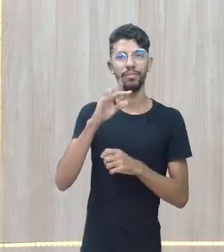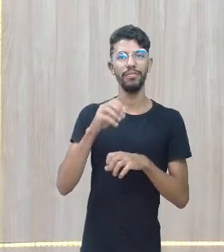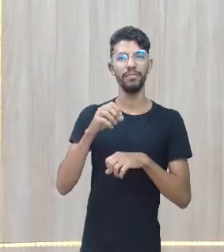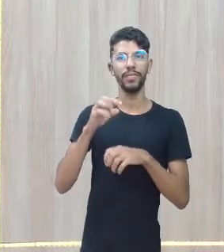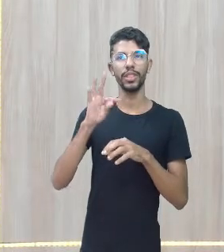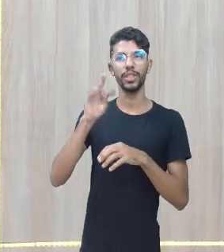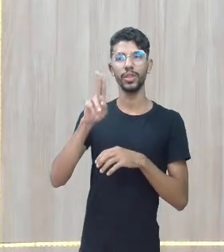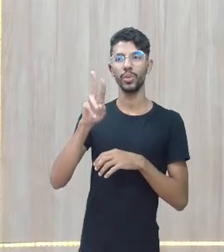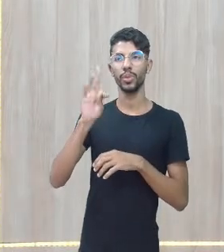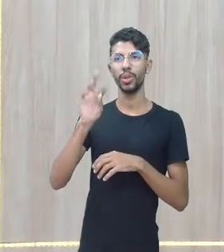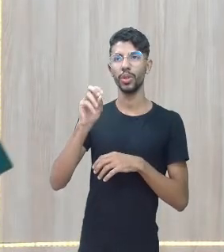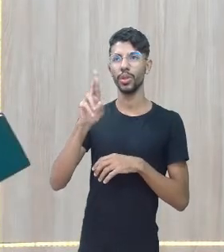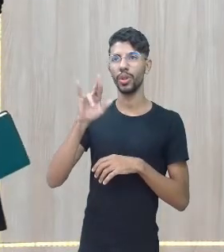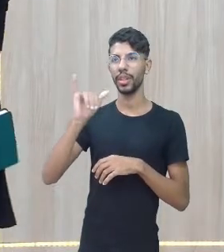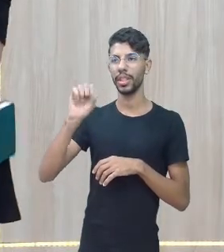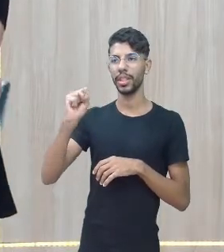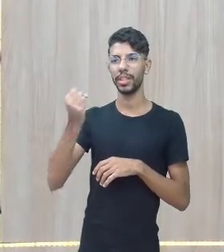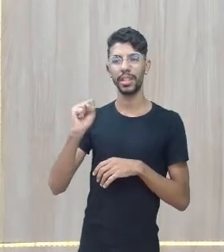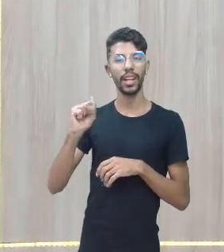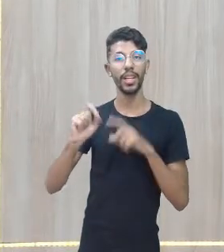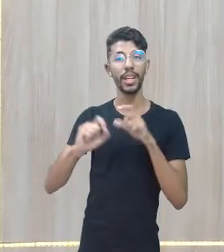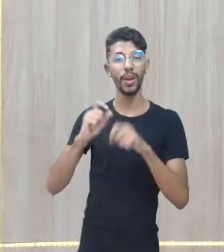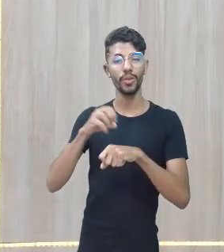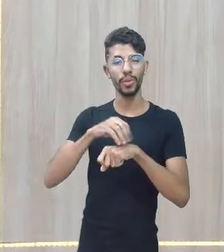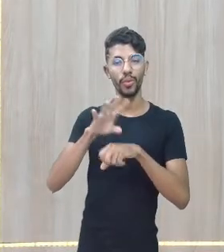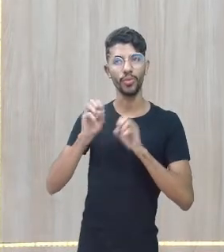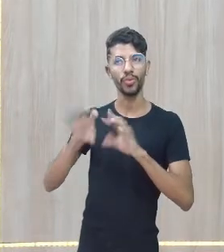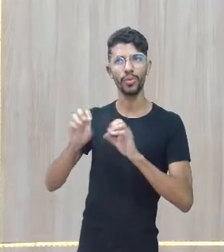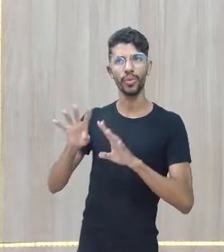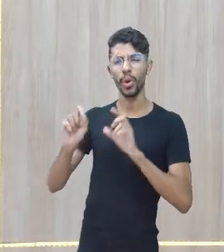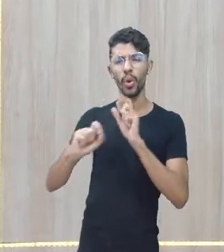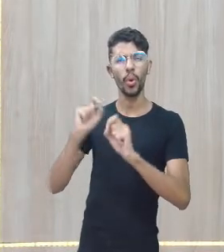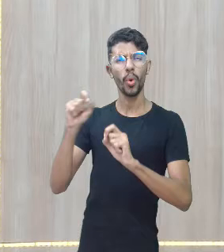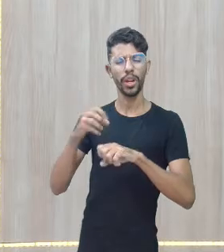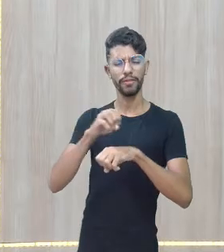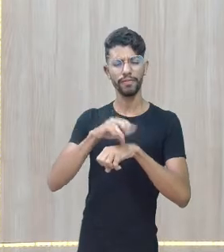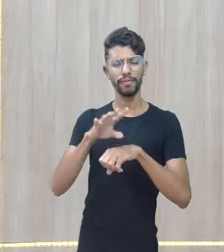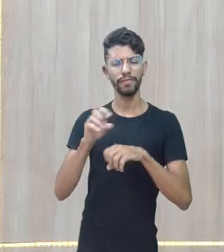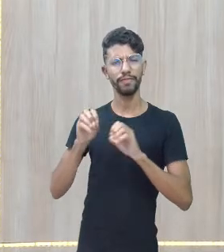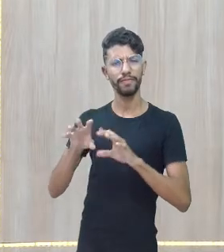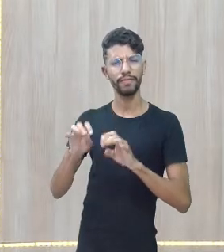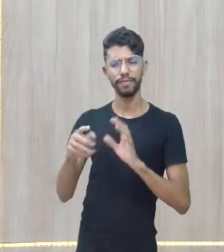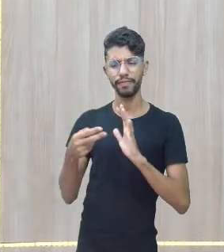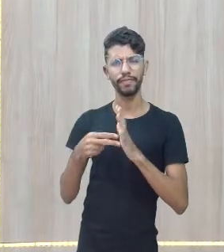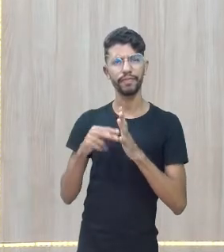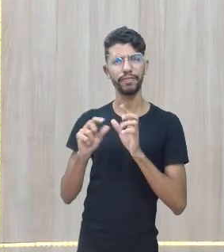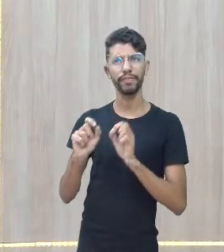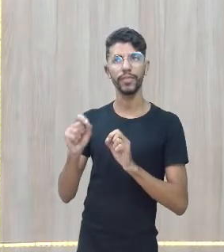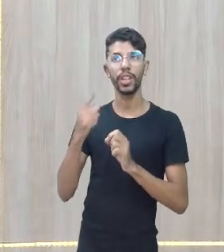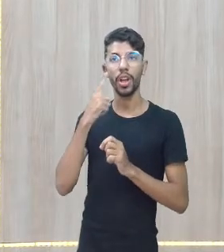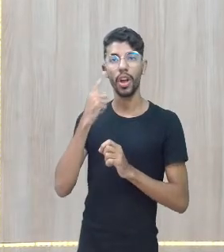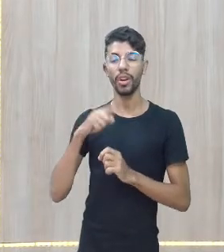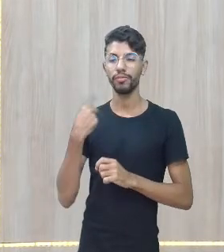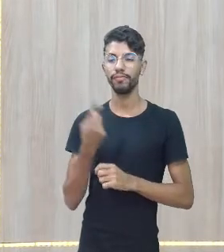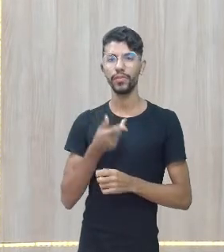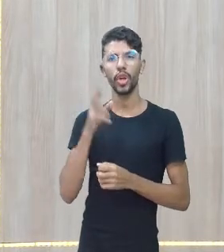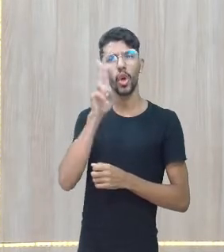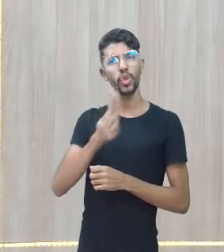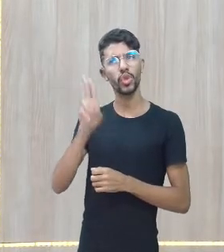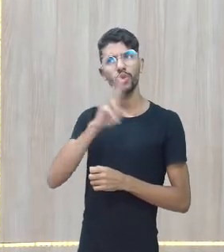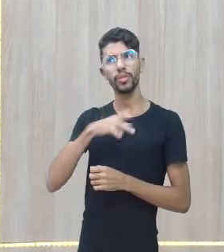tutoriais. Mas você sabe o que é um tutorial? A gente costuma aí consumir os tutoriais de forma